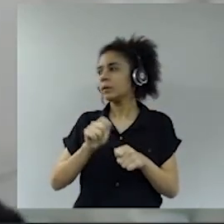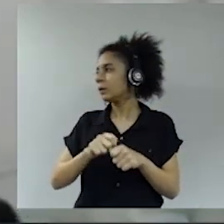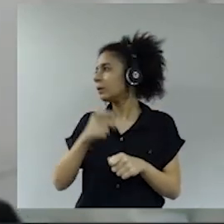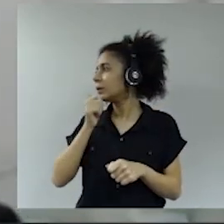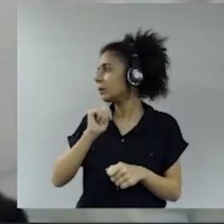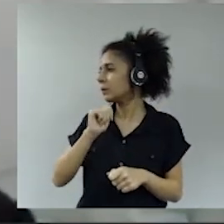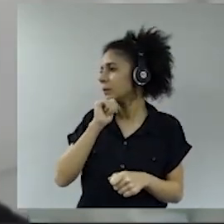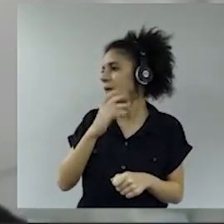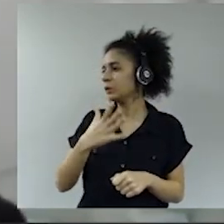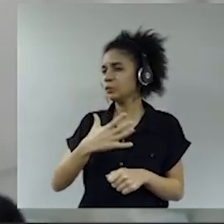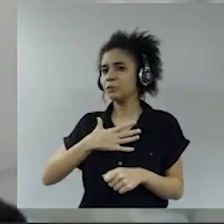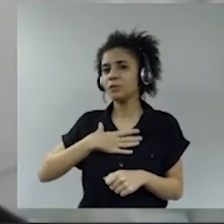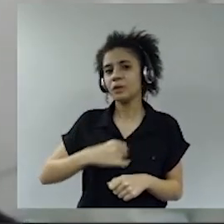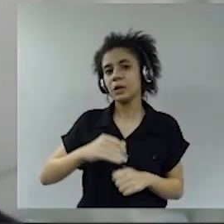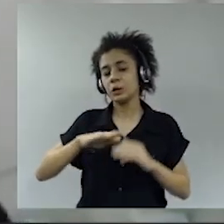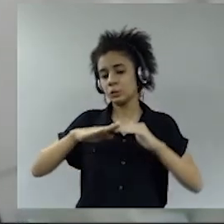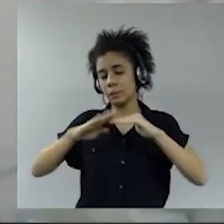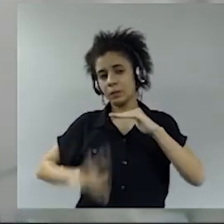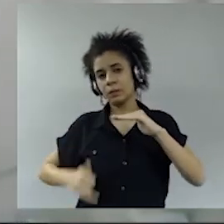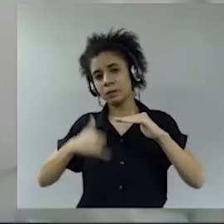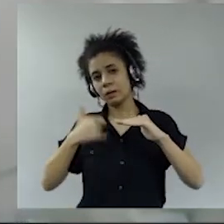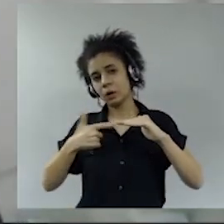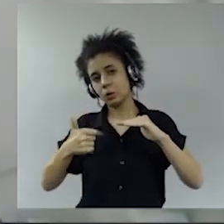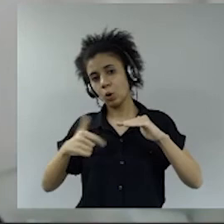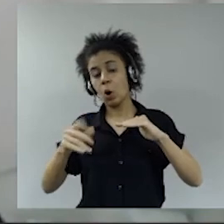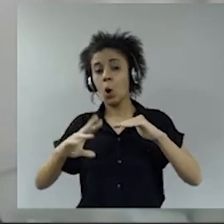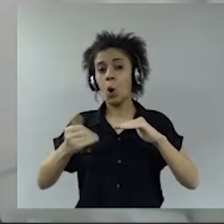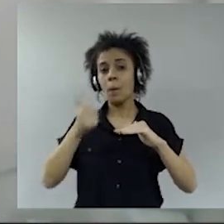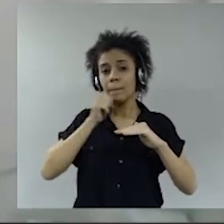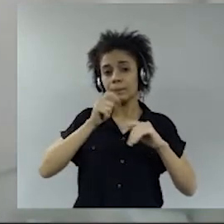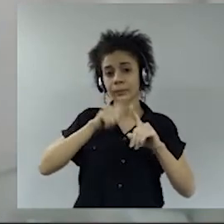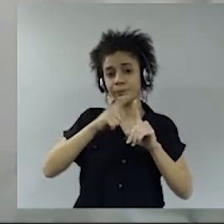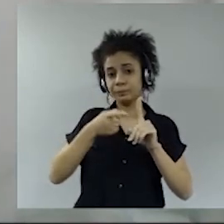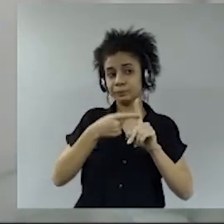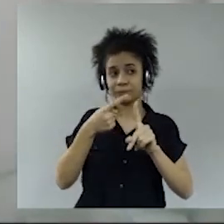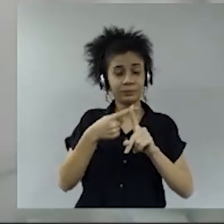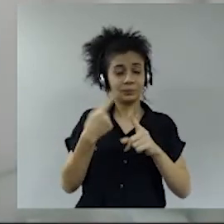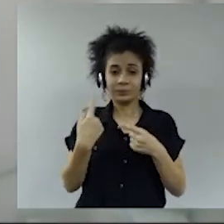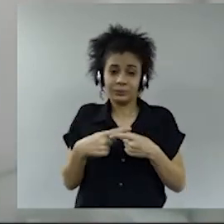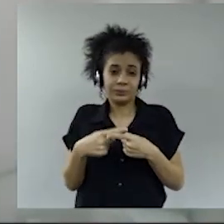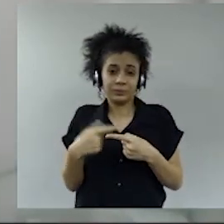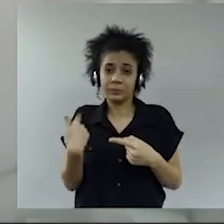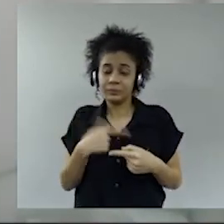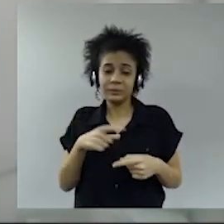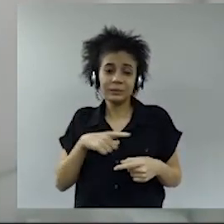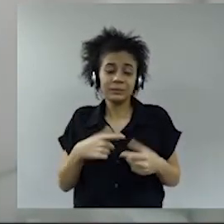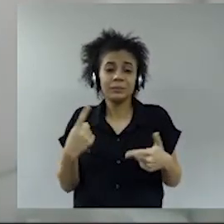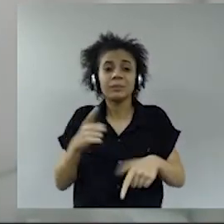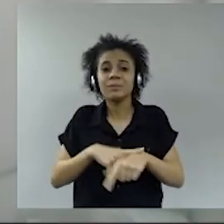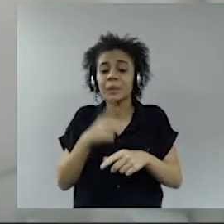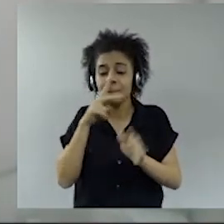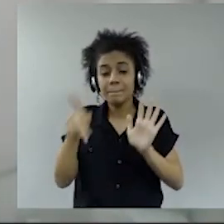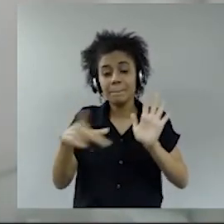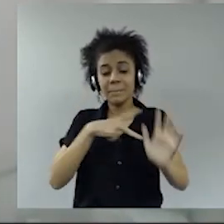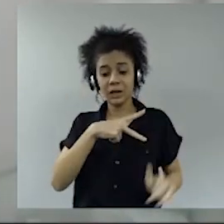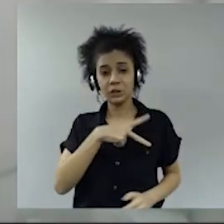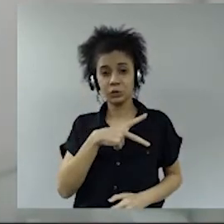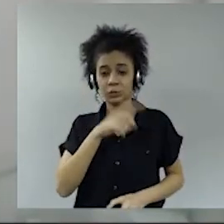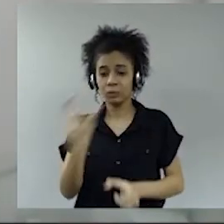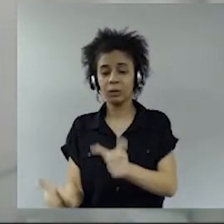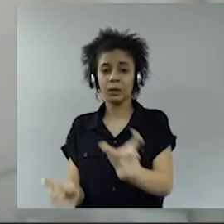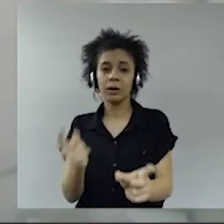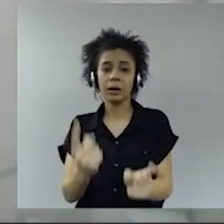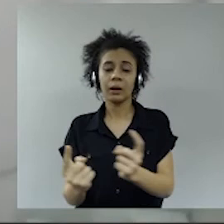mães com filhos menores de 12 anos ou as mulheres grávidas, porque aqui nós temos situações individualizadas que